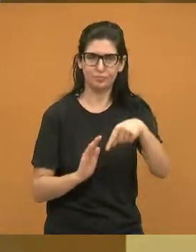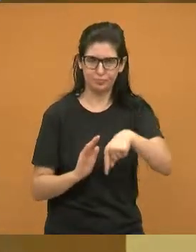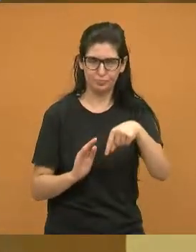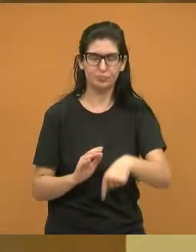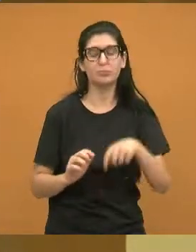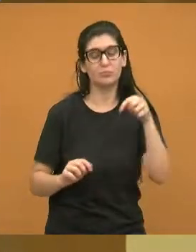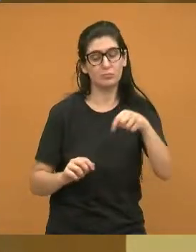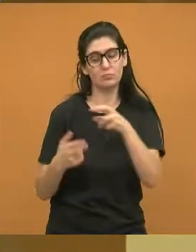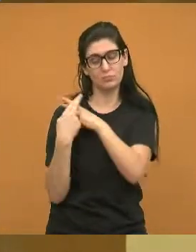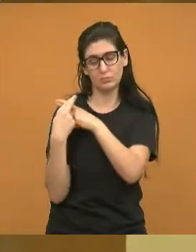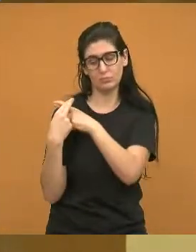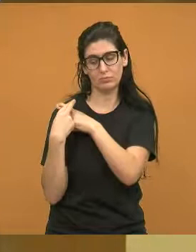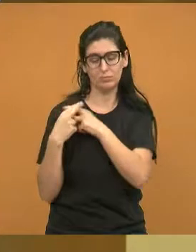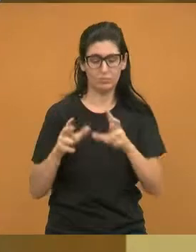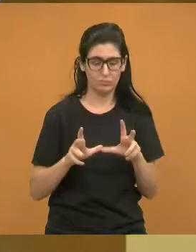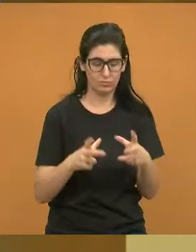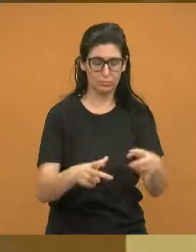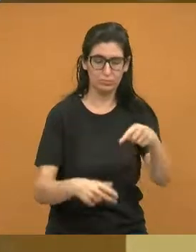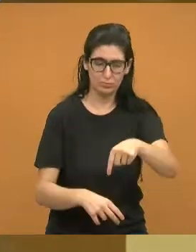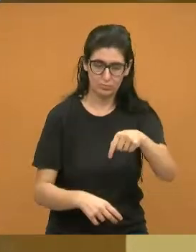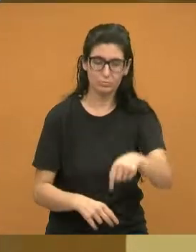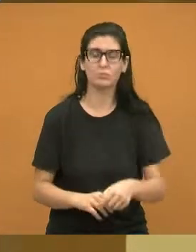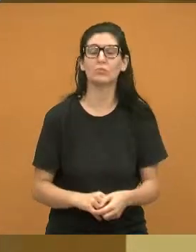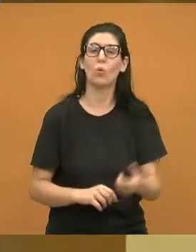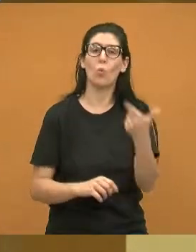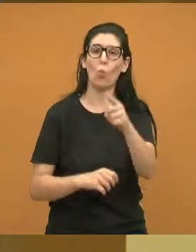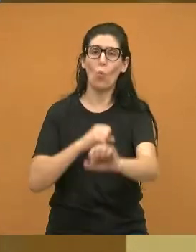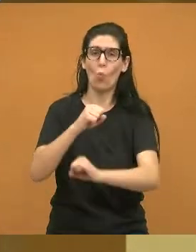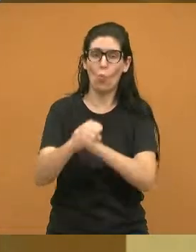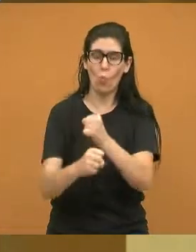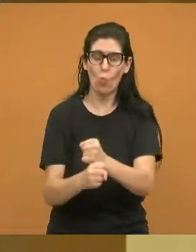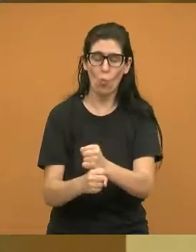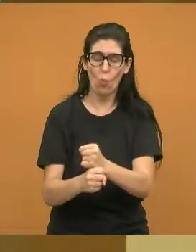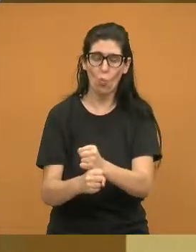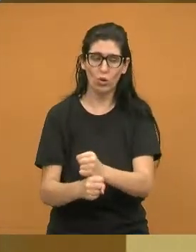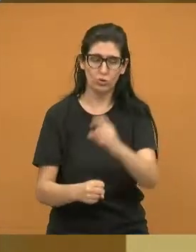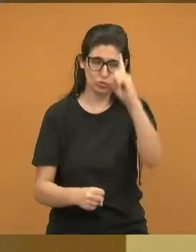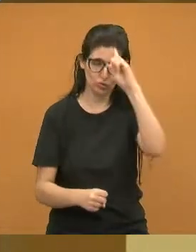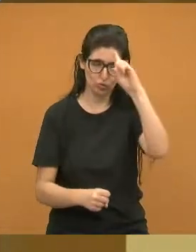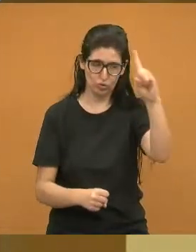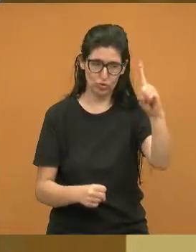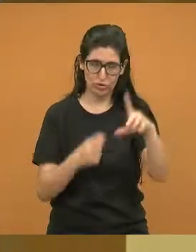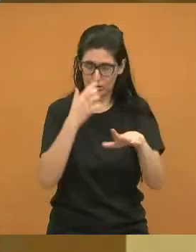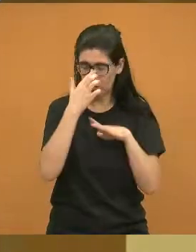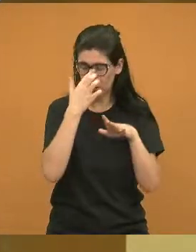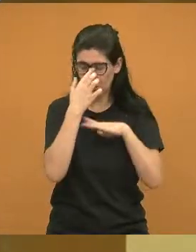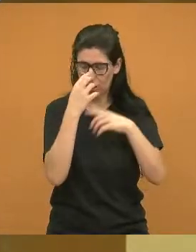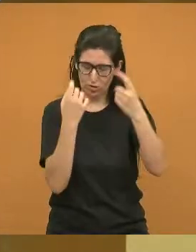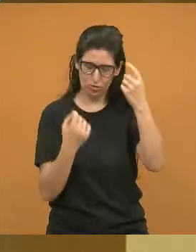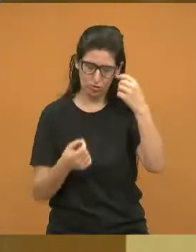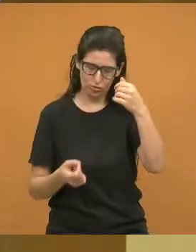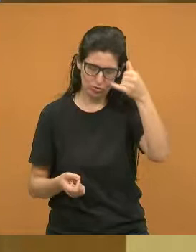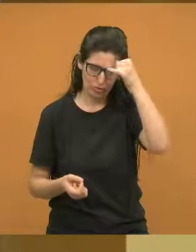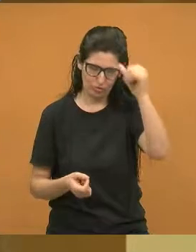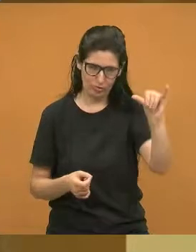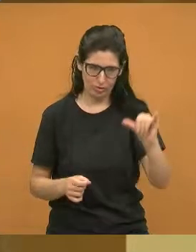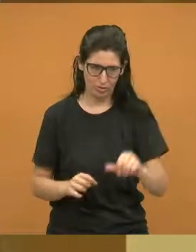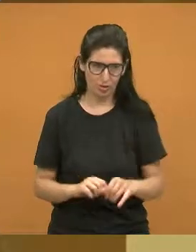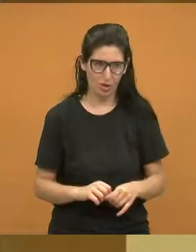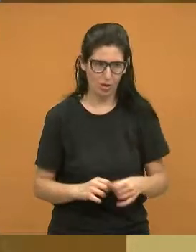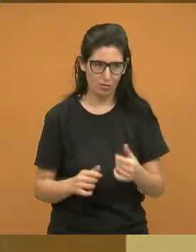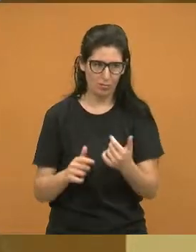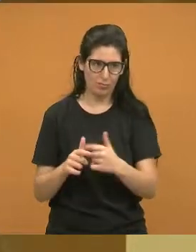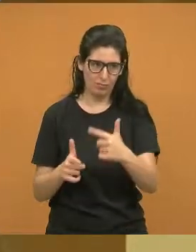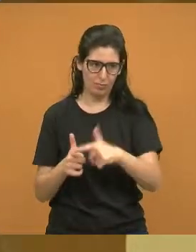isso eu farei através do nosso gabinete, no ano que vem, no Dia Municipal de Combate, que vai ser no dia 24